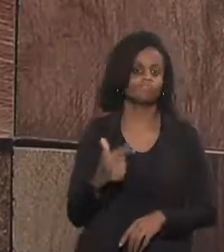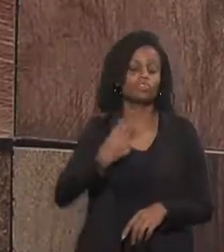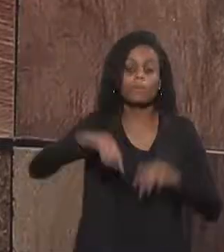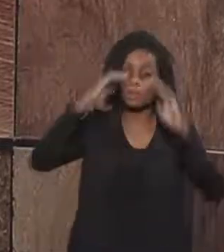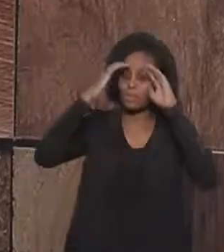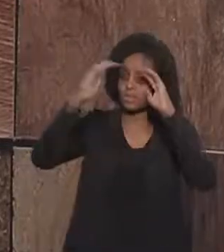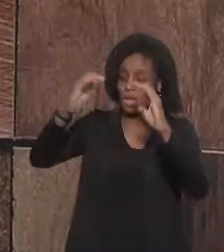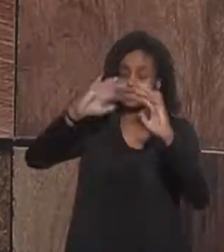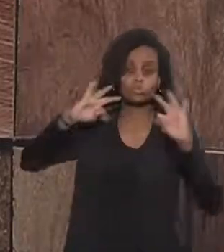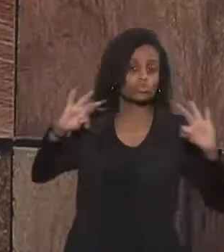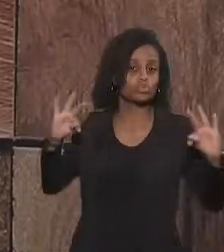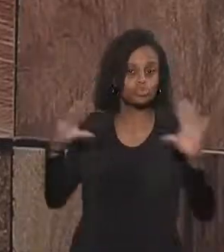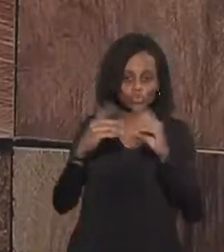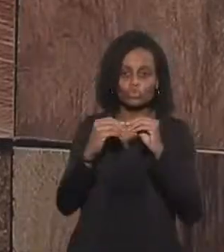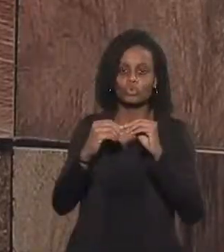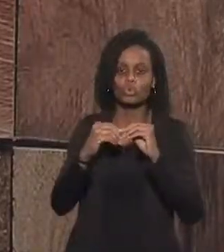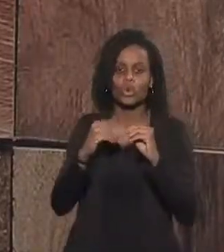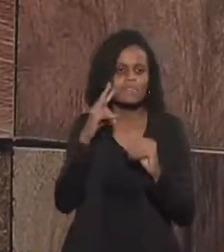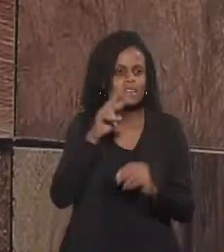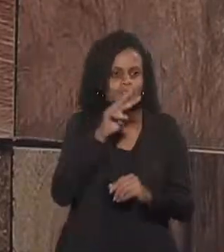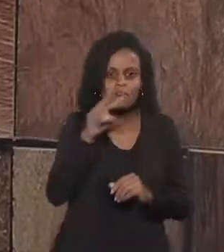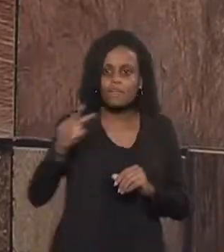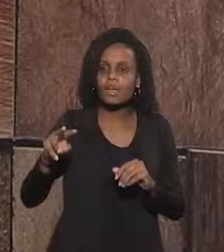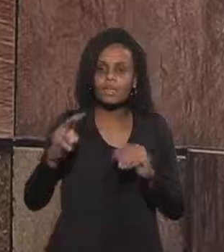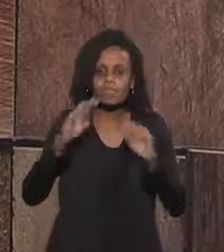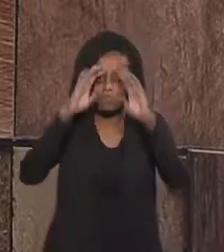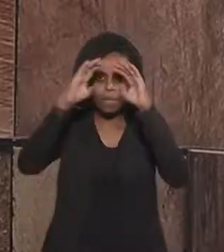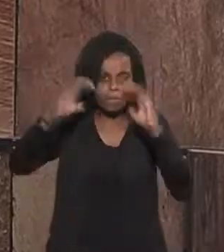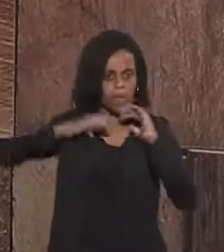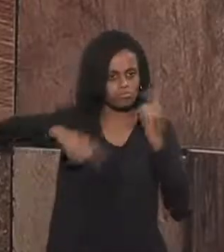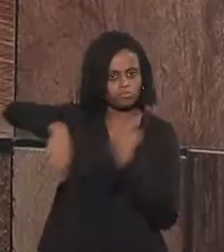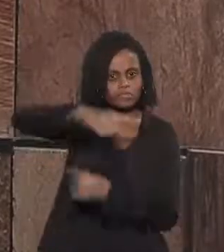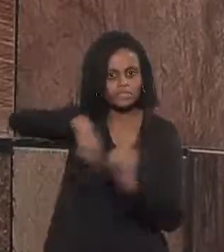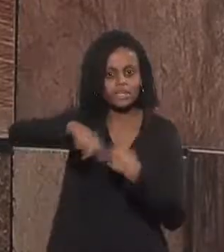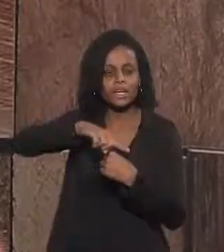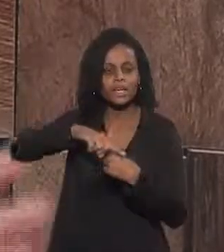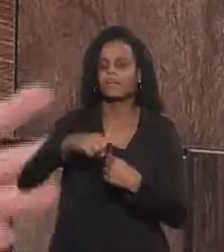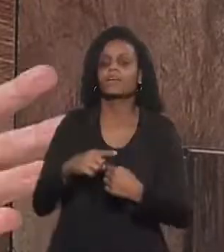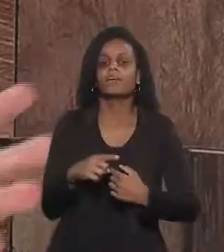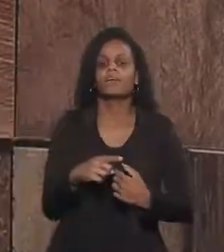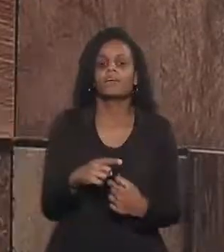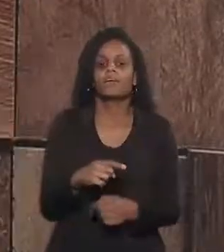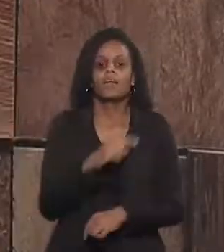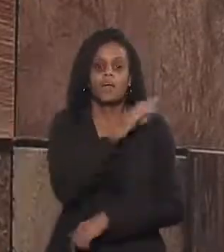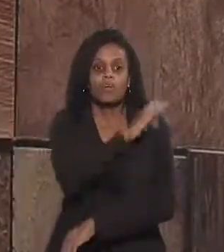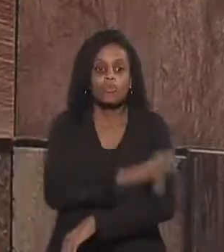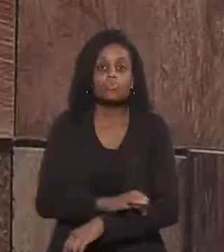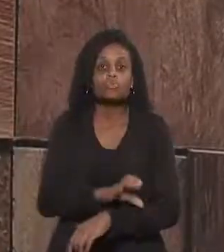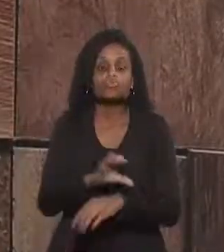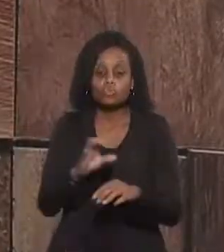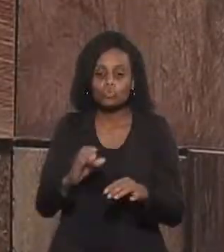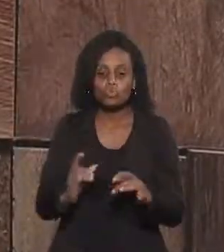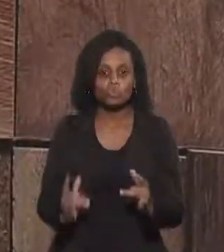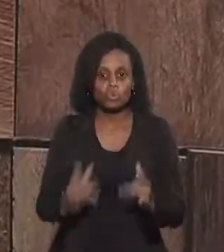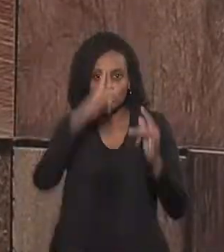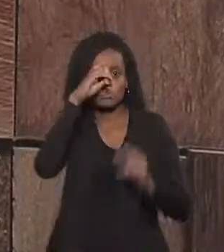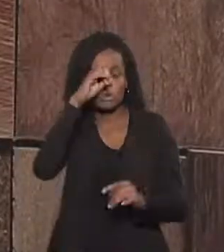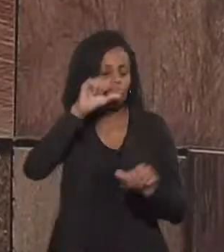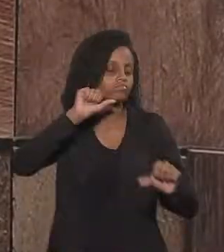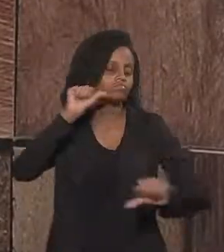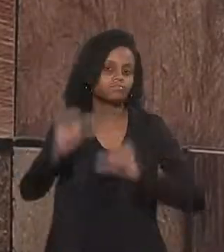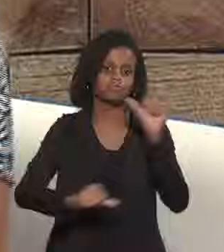E a gente tem que respeitar todo mundo. E quando você nota que existe esse respeito, a cultura da instituição